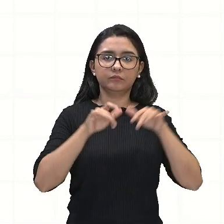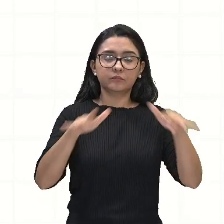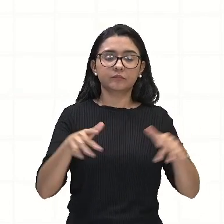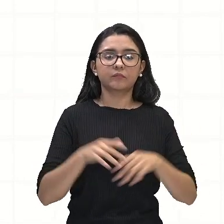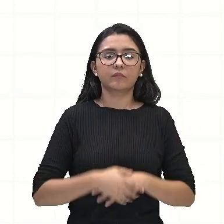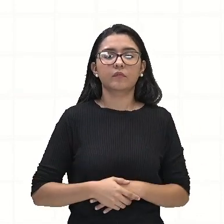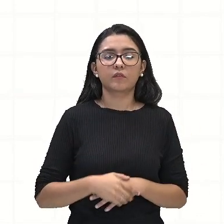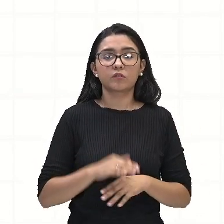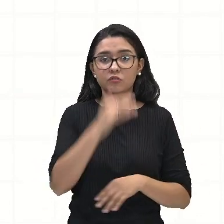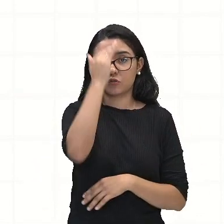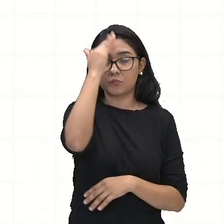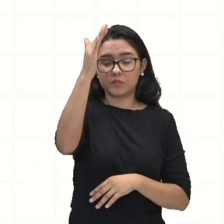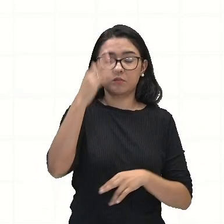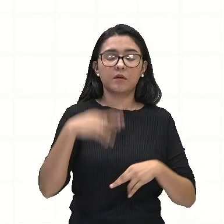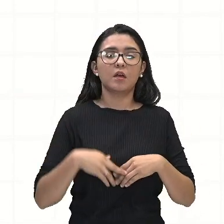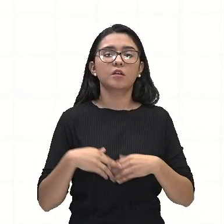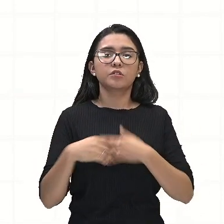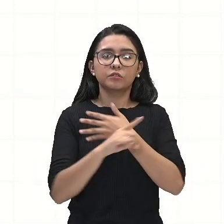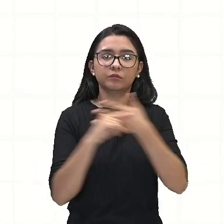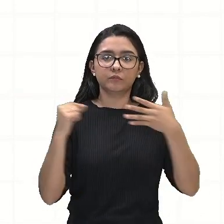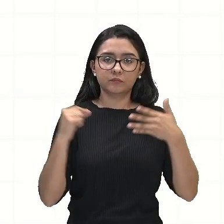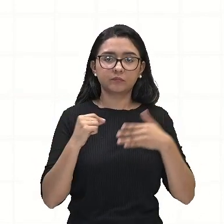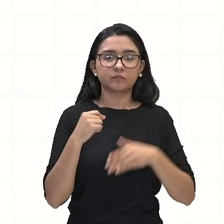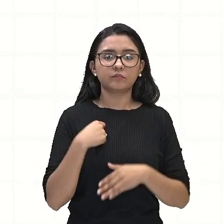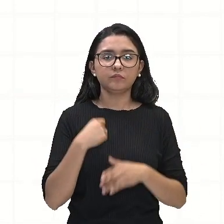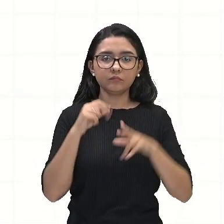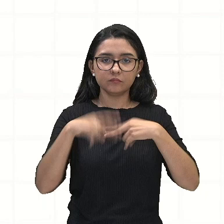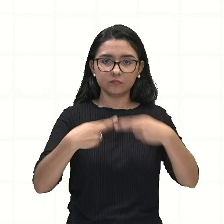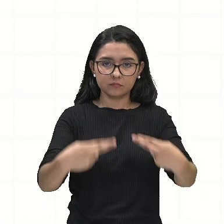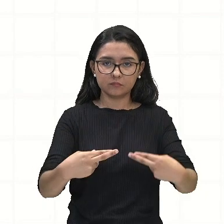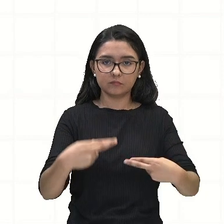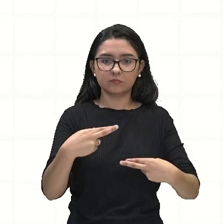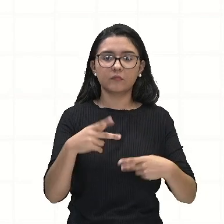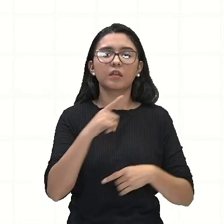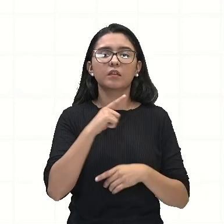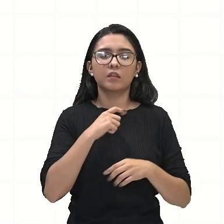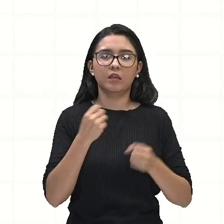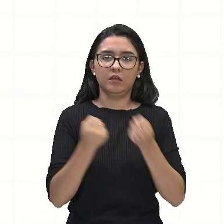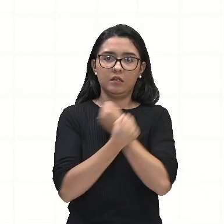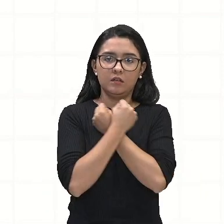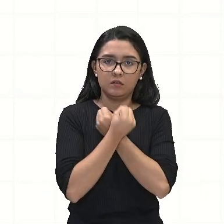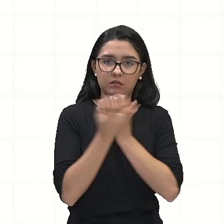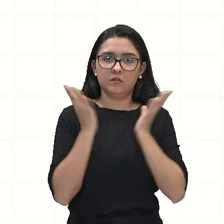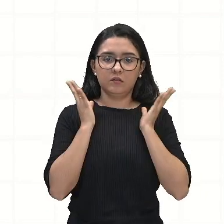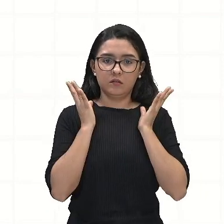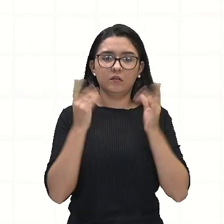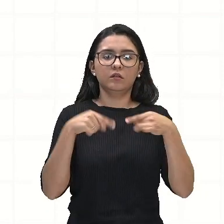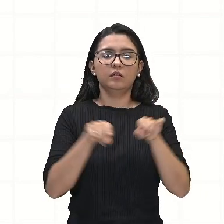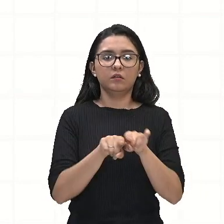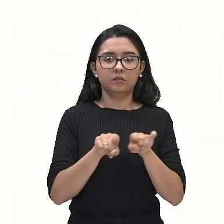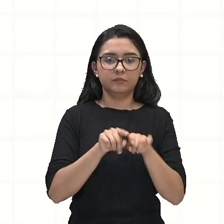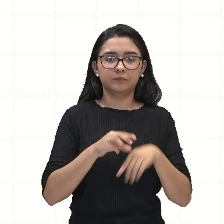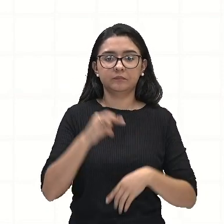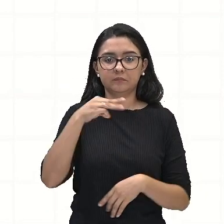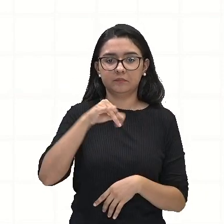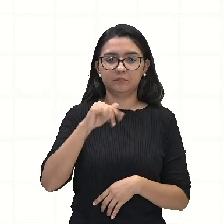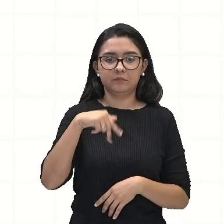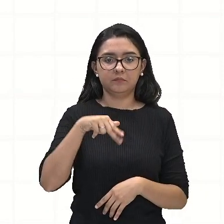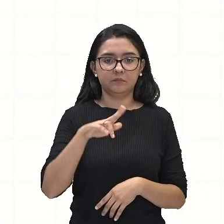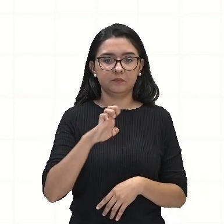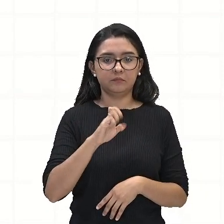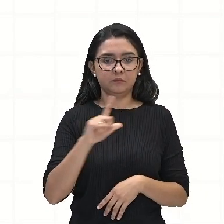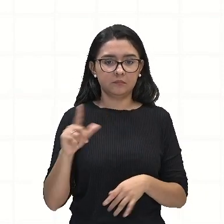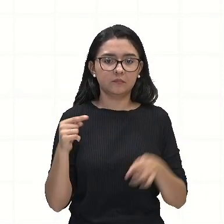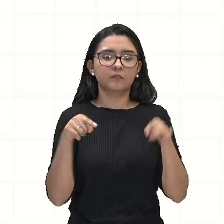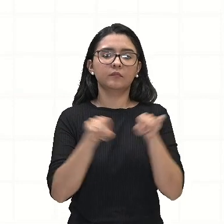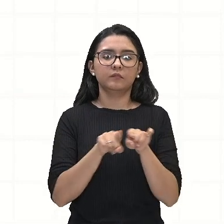principais escritores renascentistas, nós temos William Shakespeare, Miguel de Cervantes,